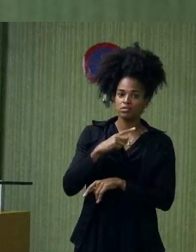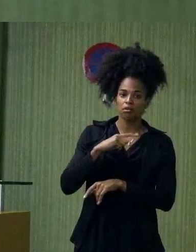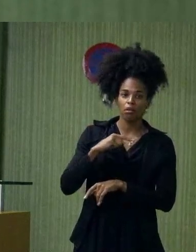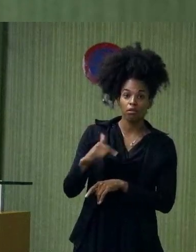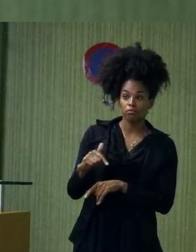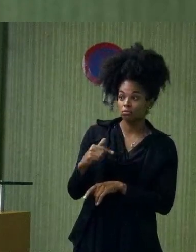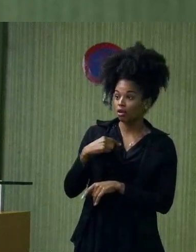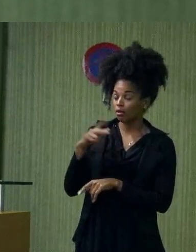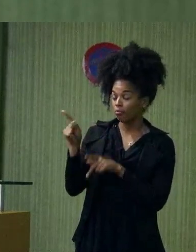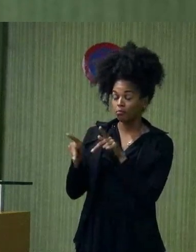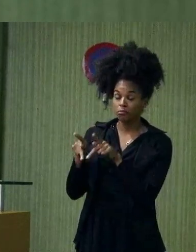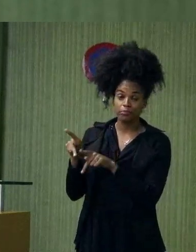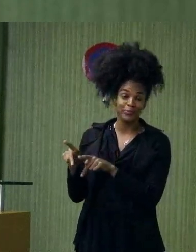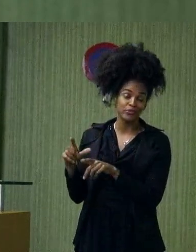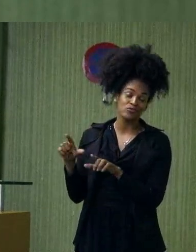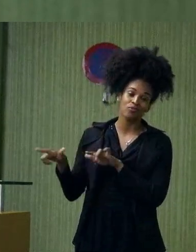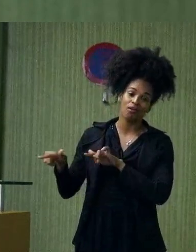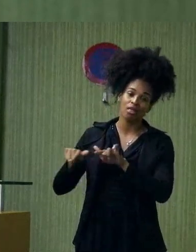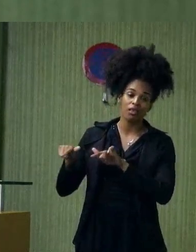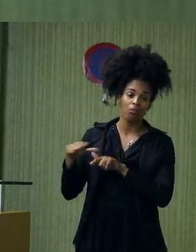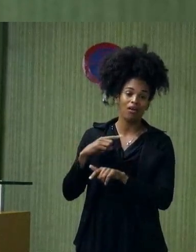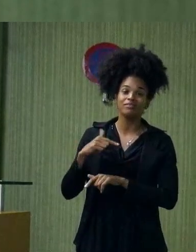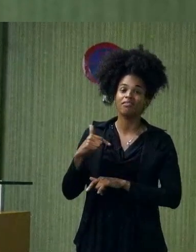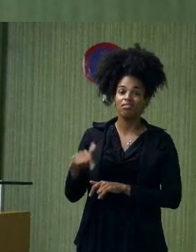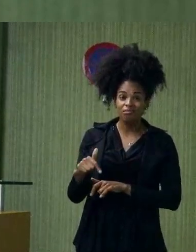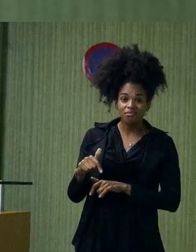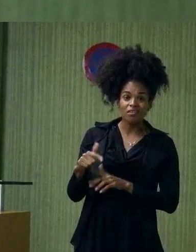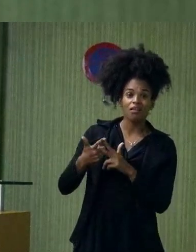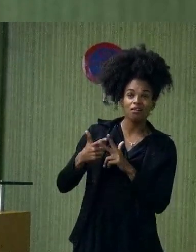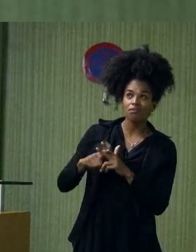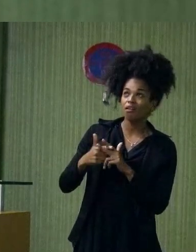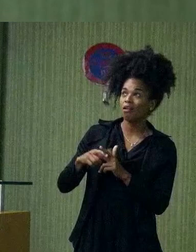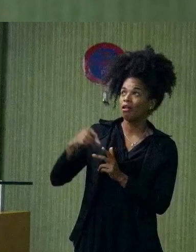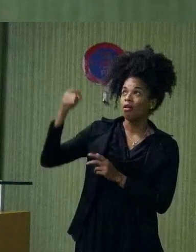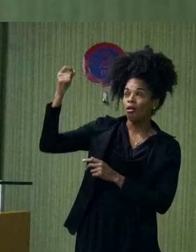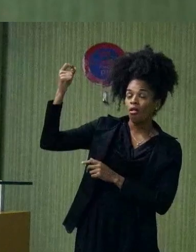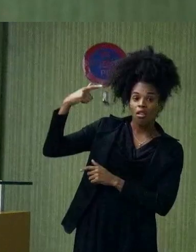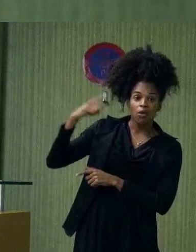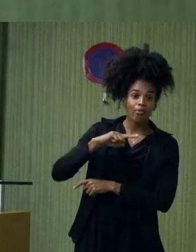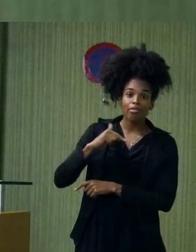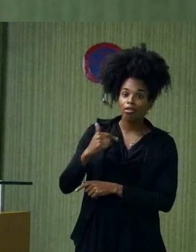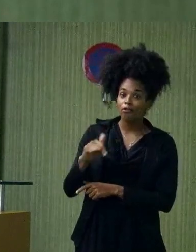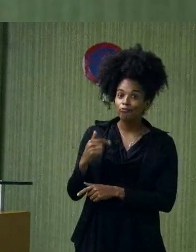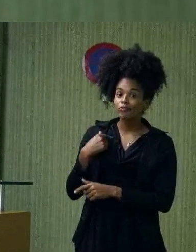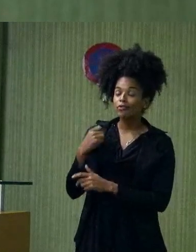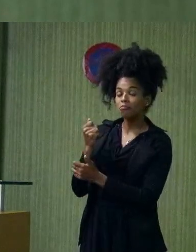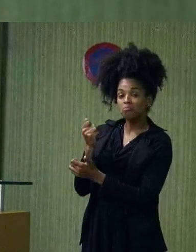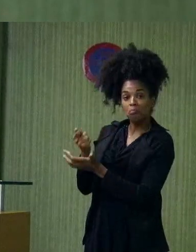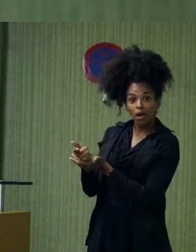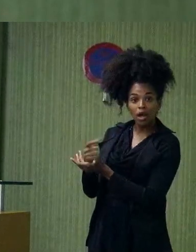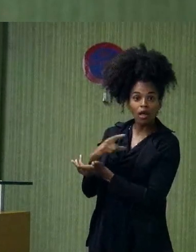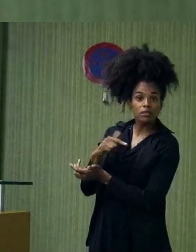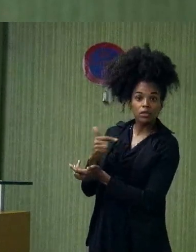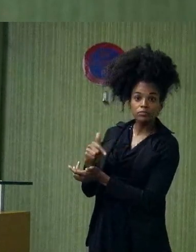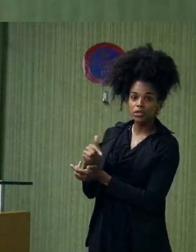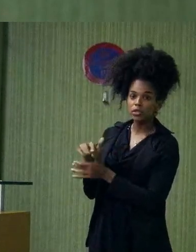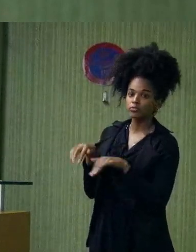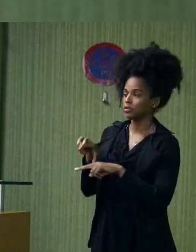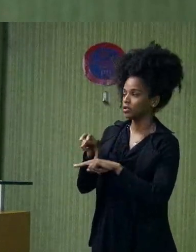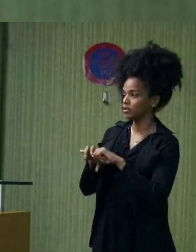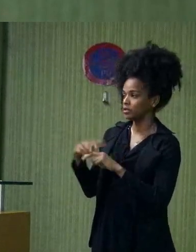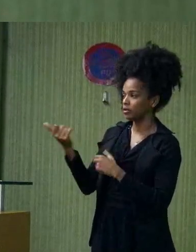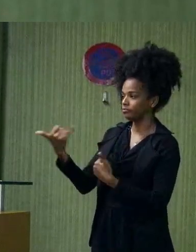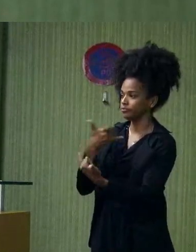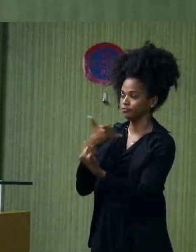trabalhando são é o gerador é a peça que não chega e porque que a gente vai ter que pagar e a peça pr pra questão do